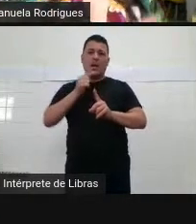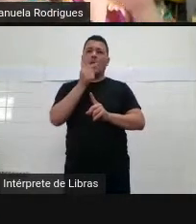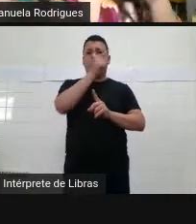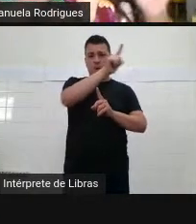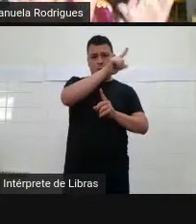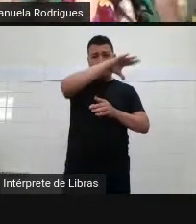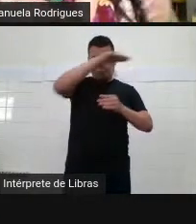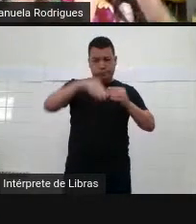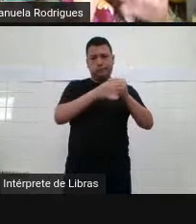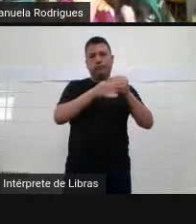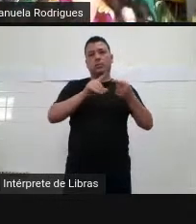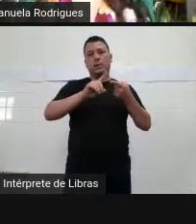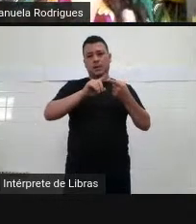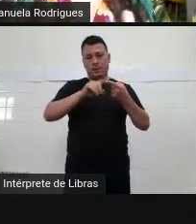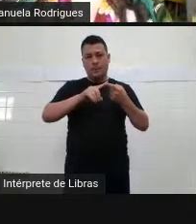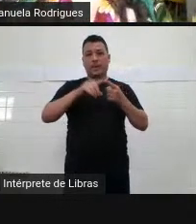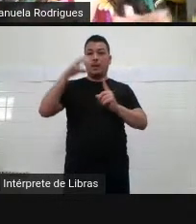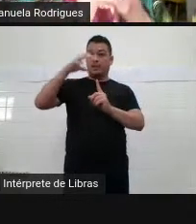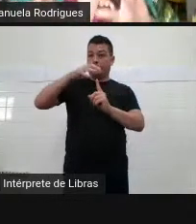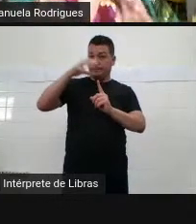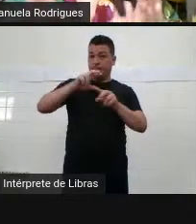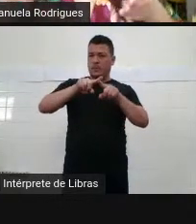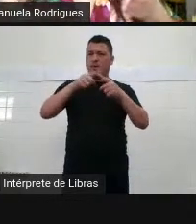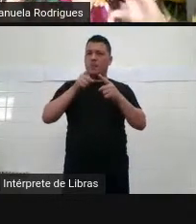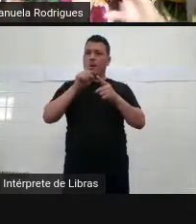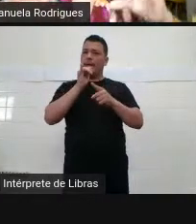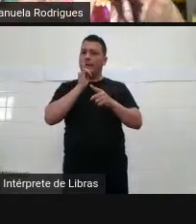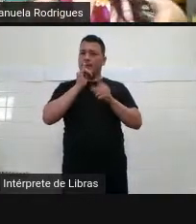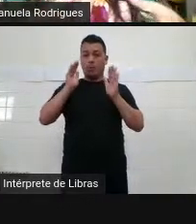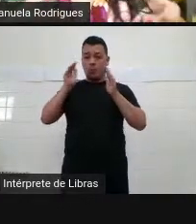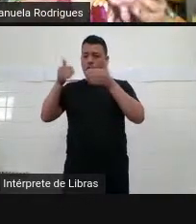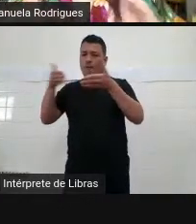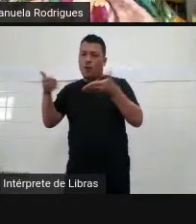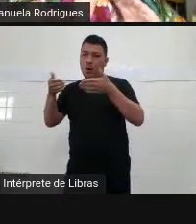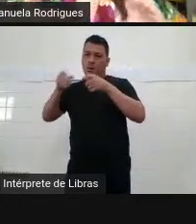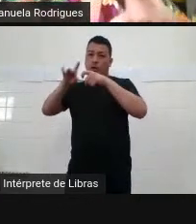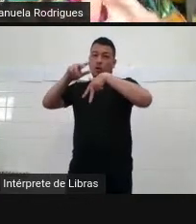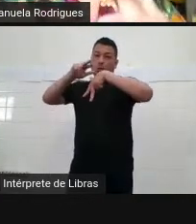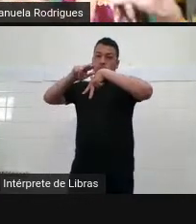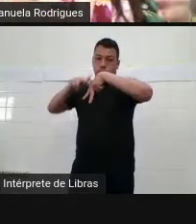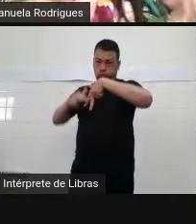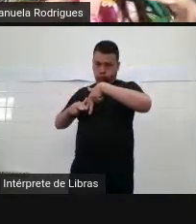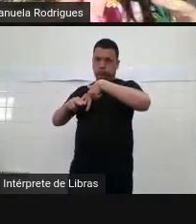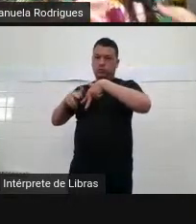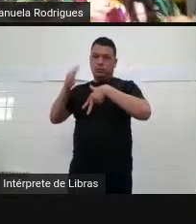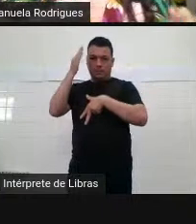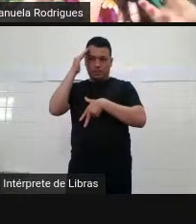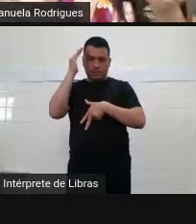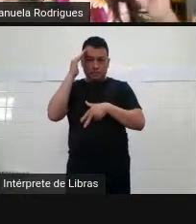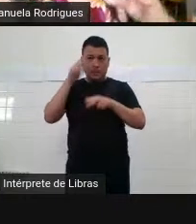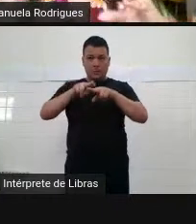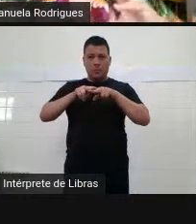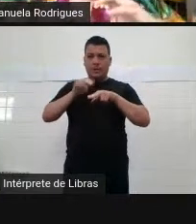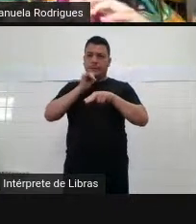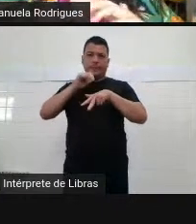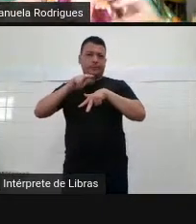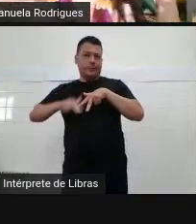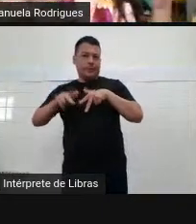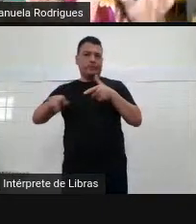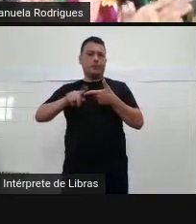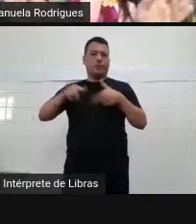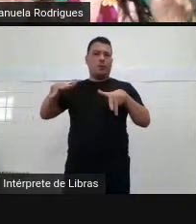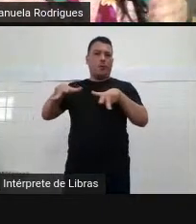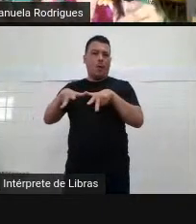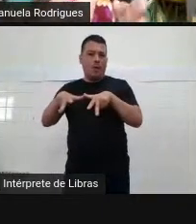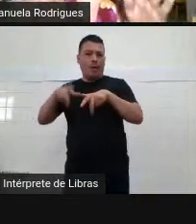questões, certo? Mas aí, até por uma questão de foco, vamos pensar justamente que tanto o gênero como a